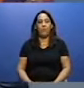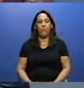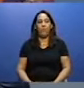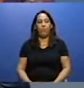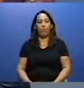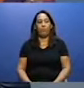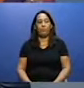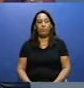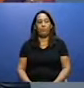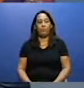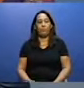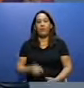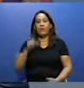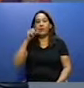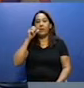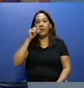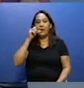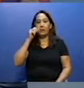lá.